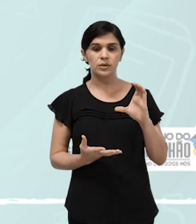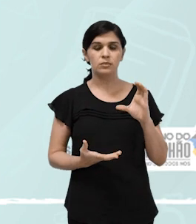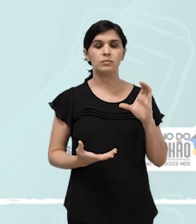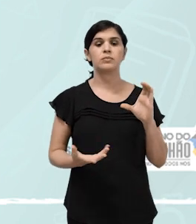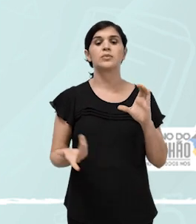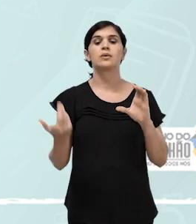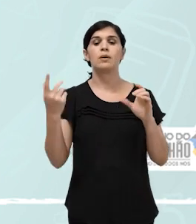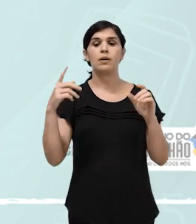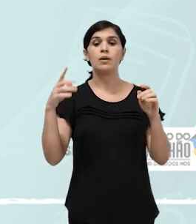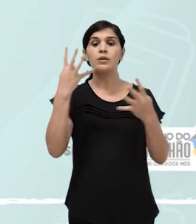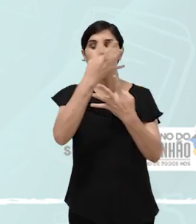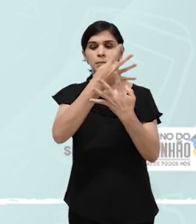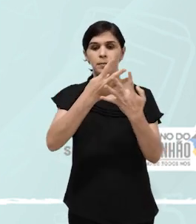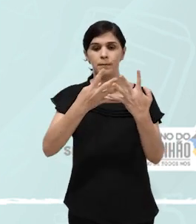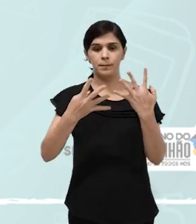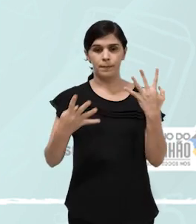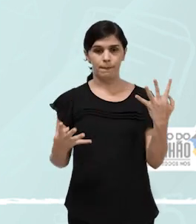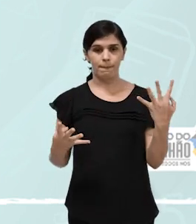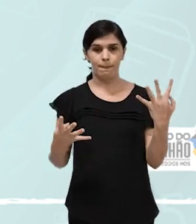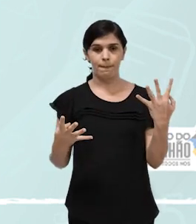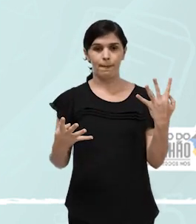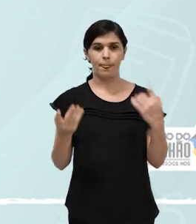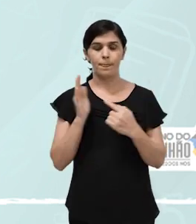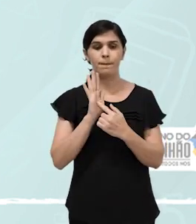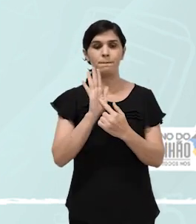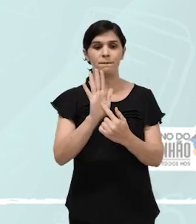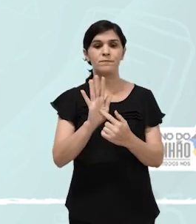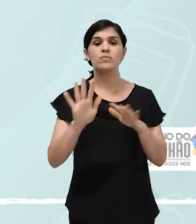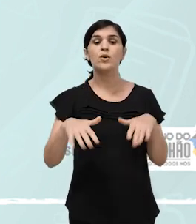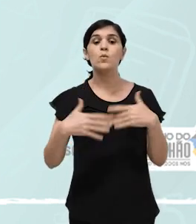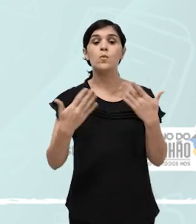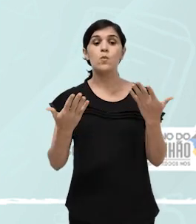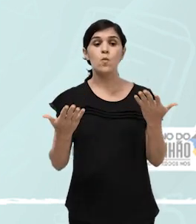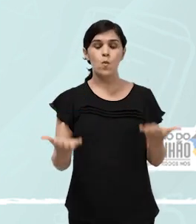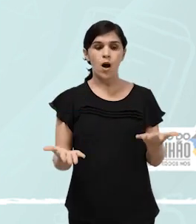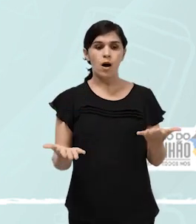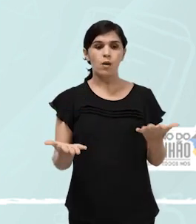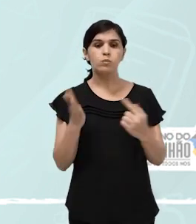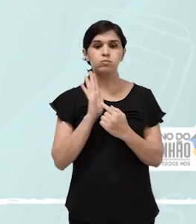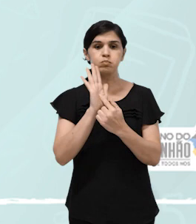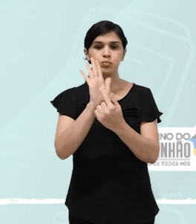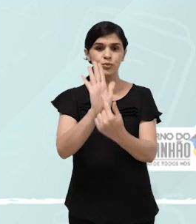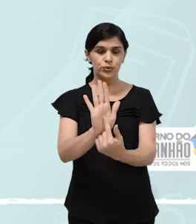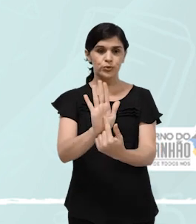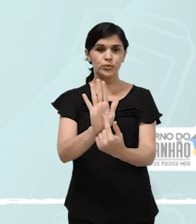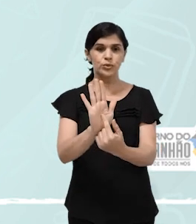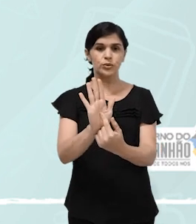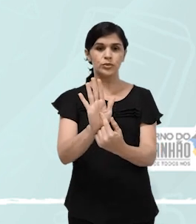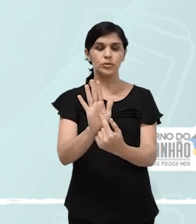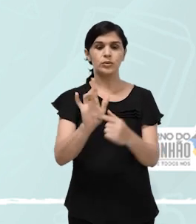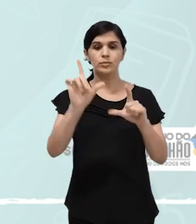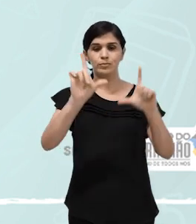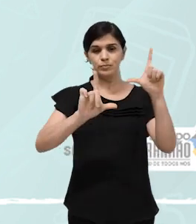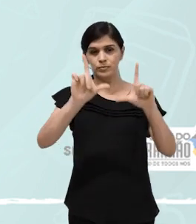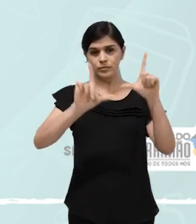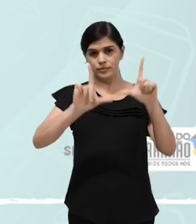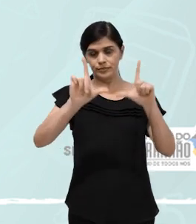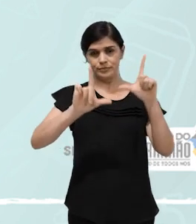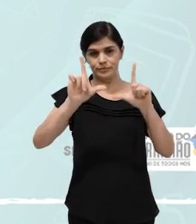estão relacionadas aqui na tela. Então, observando a figura, turma, a seta